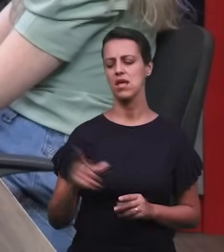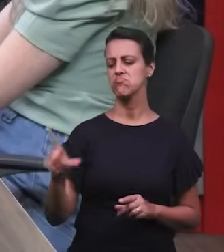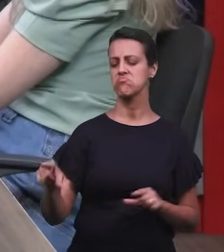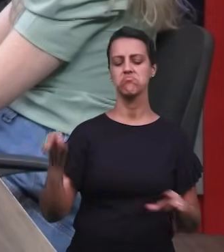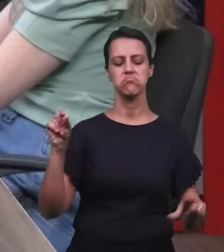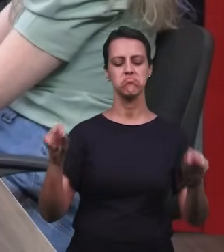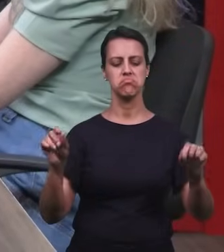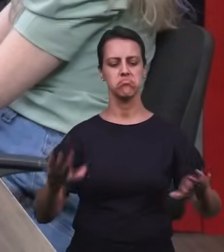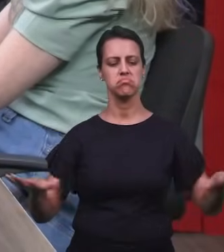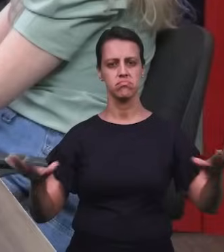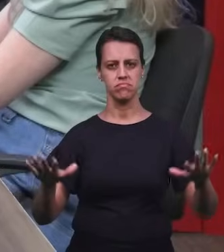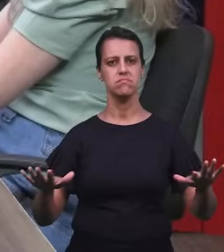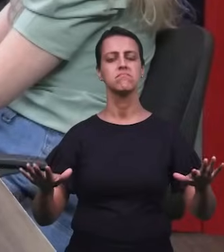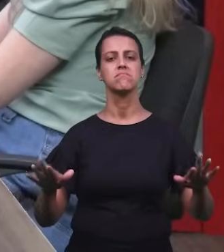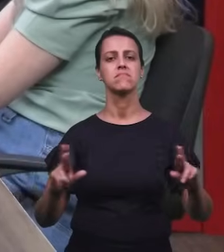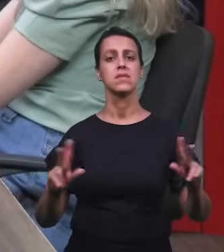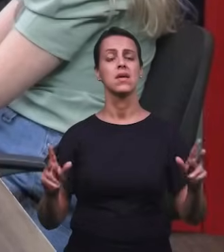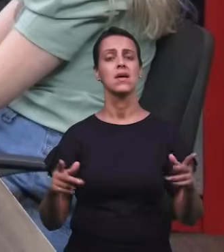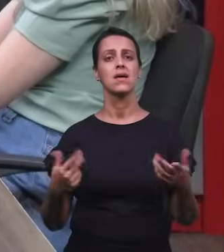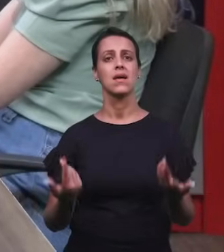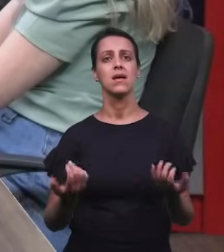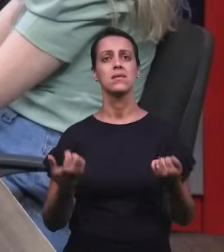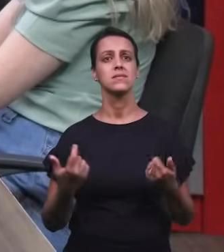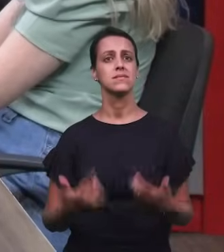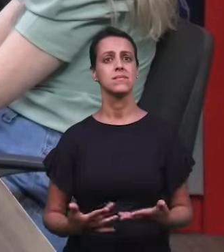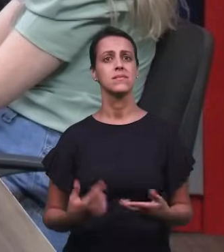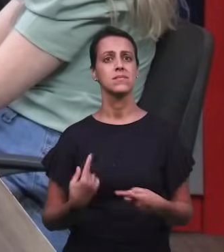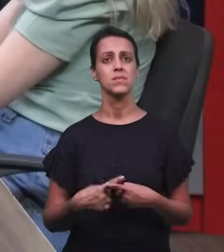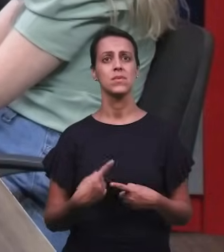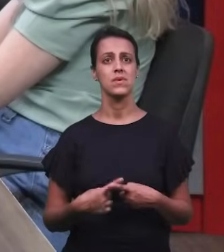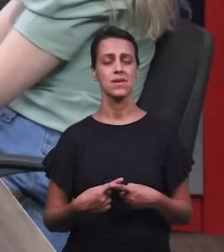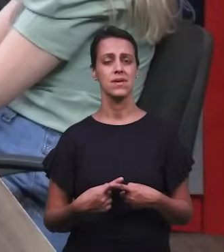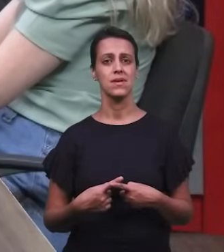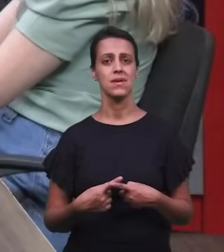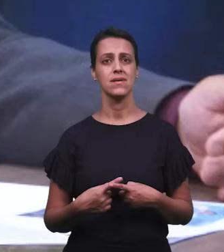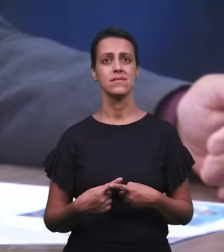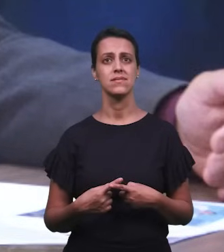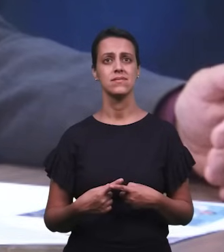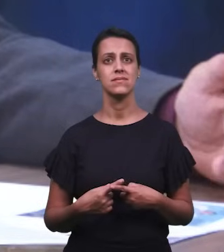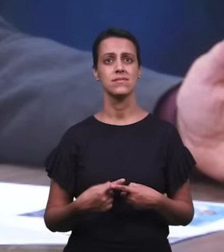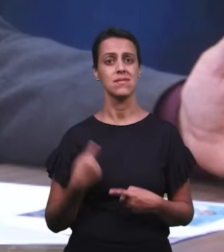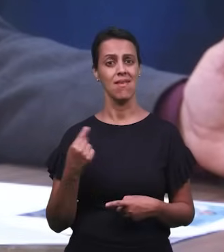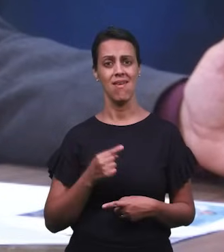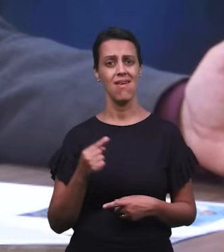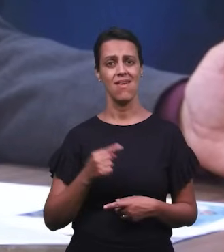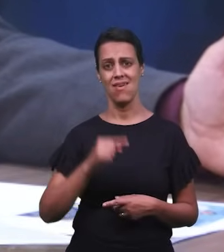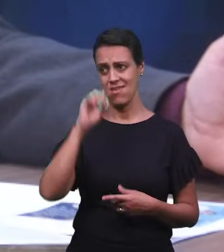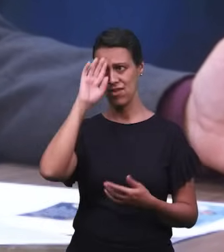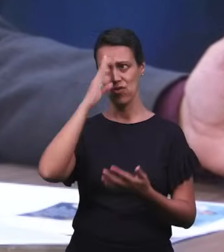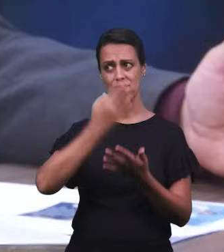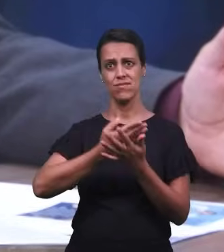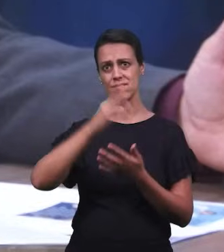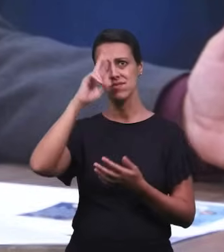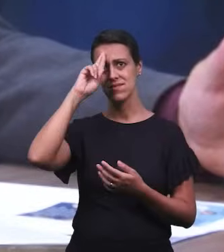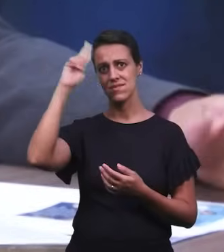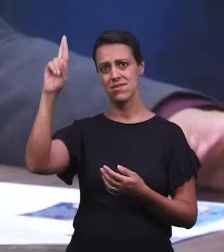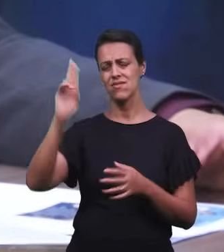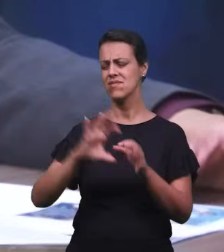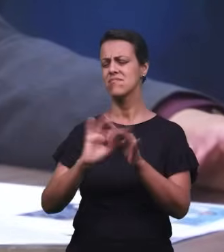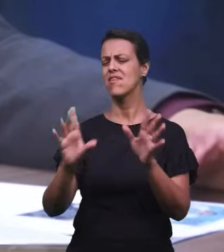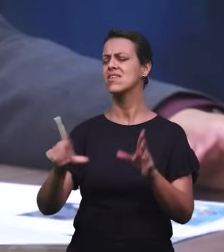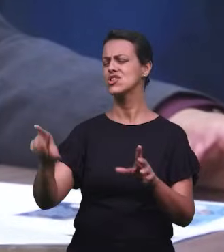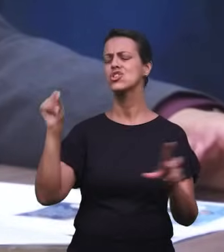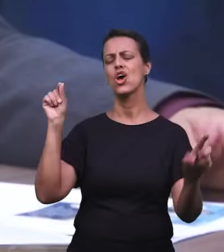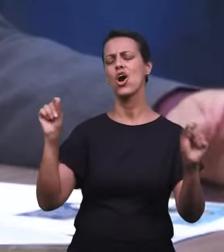hoje está ali Jerusalém. E você vê que Abraão era tão confiante no Senhor que ele deixou Ló escolher. Não, você pode